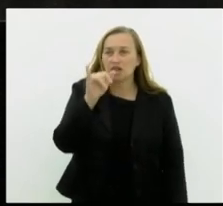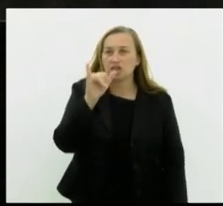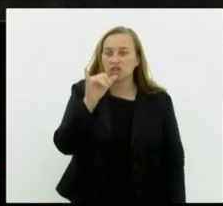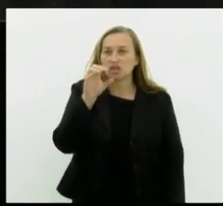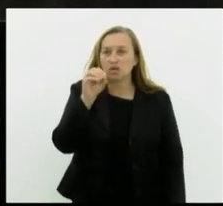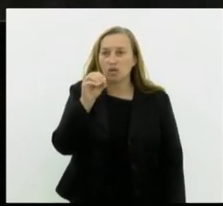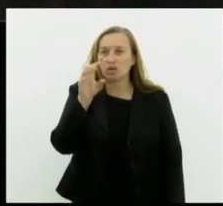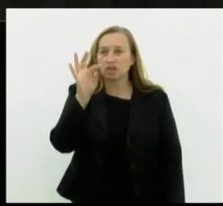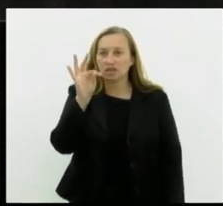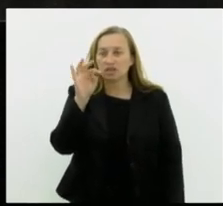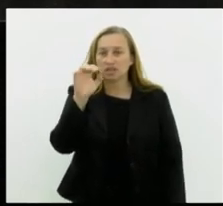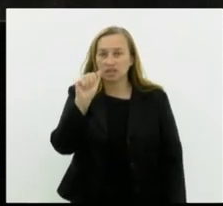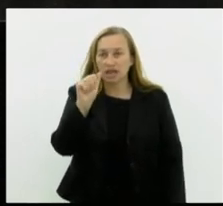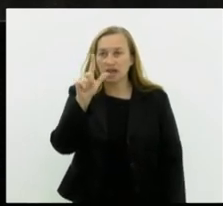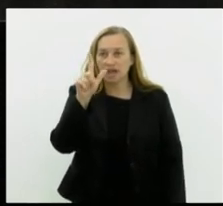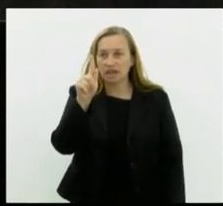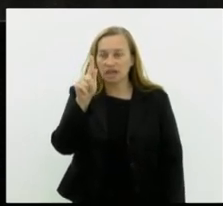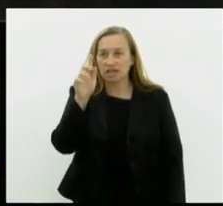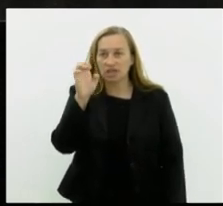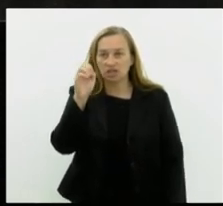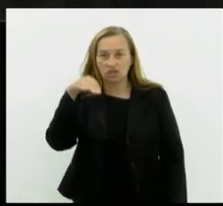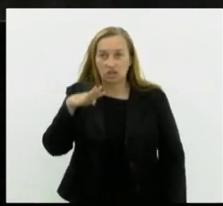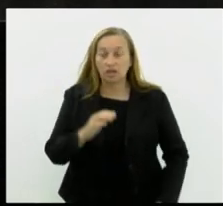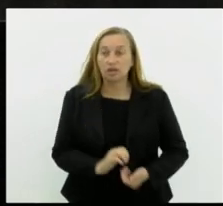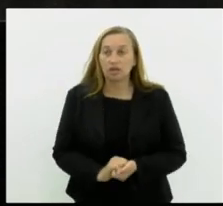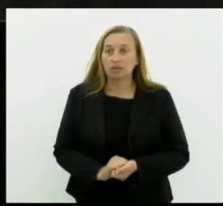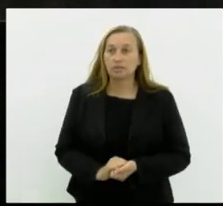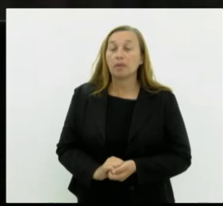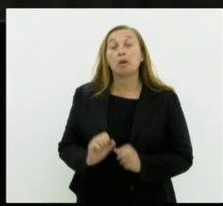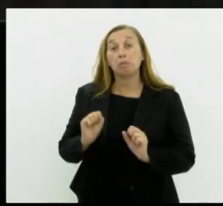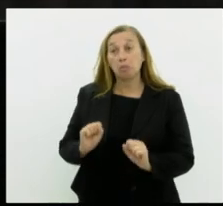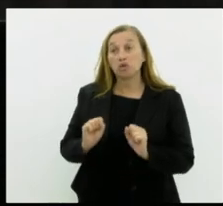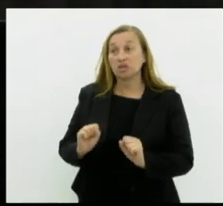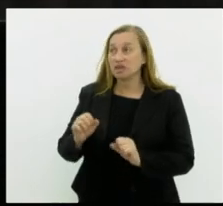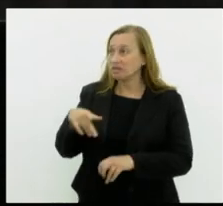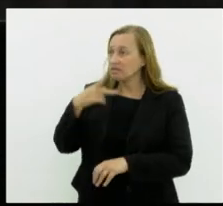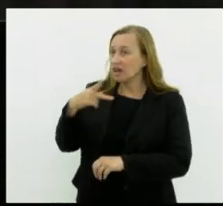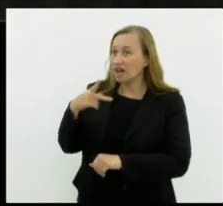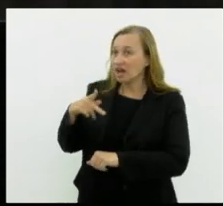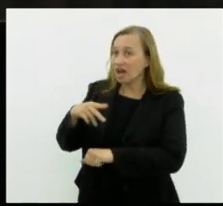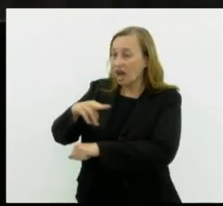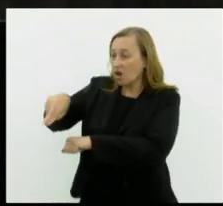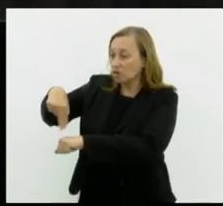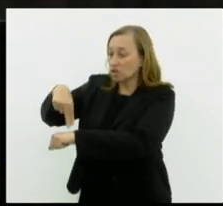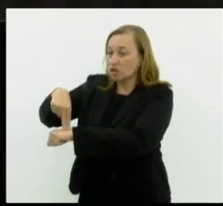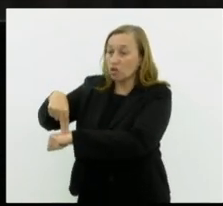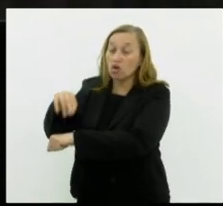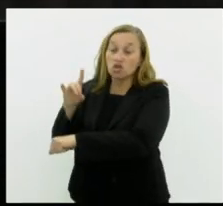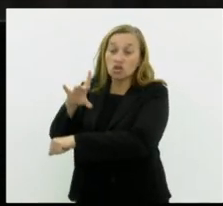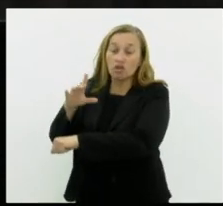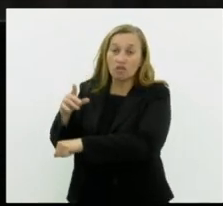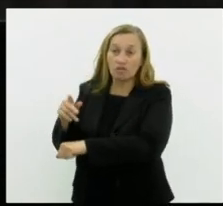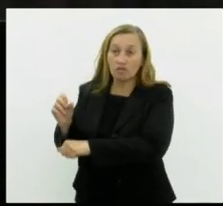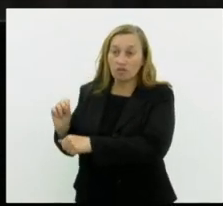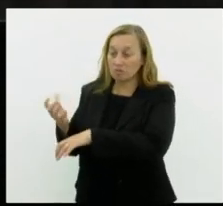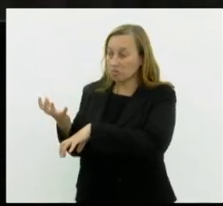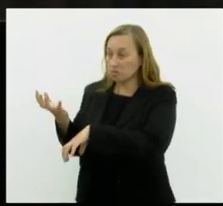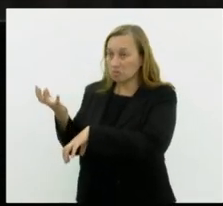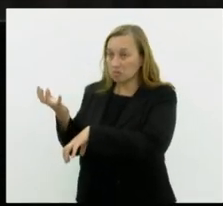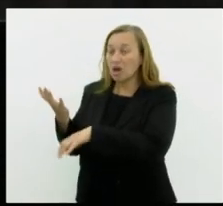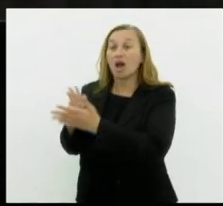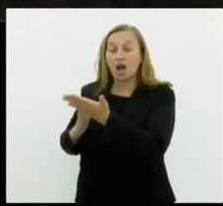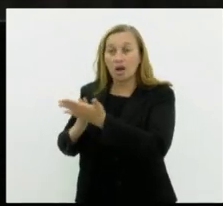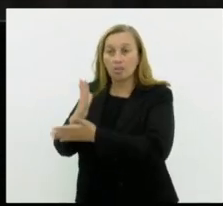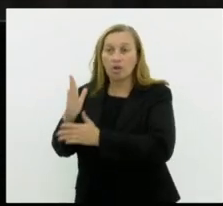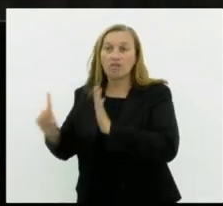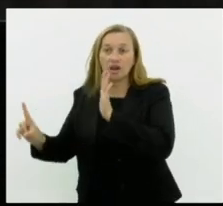parlamentar dizer assim: a União só faz isso porque o Congresso Nacional aprova